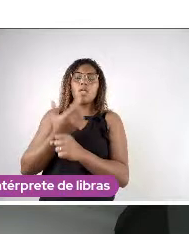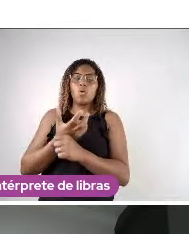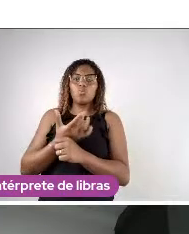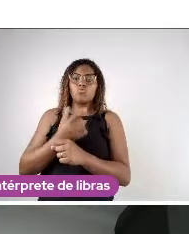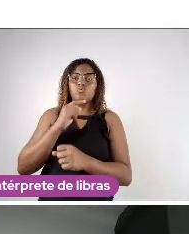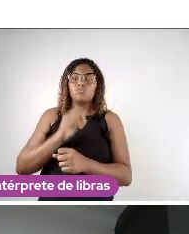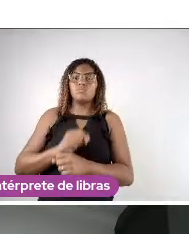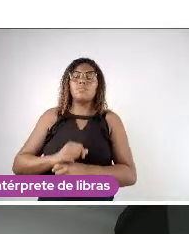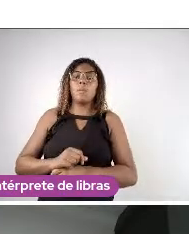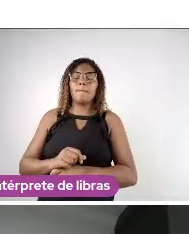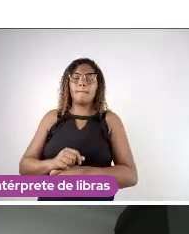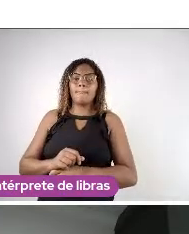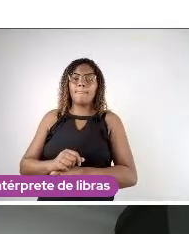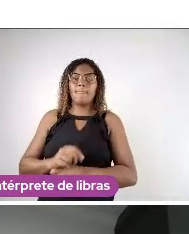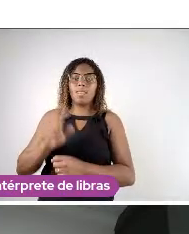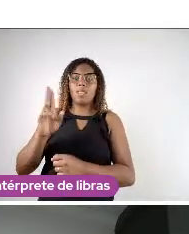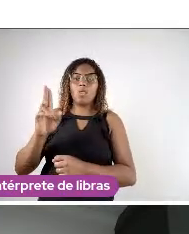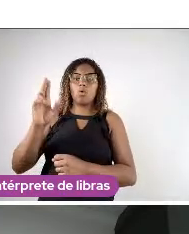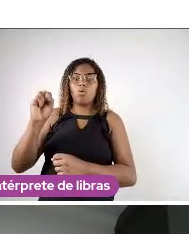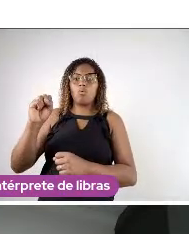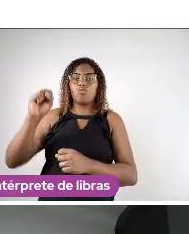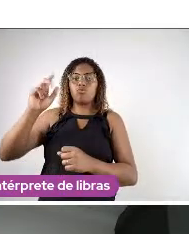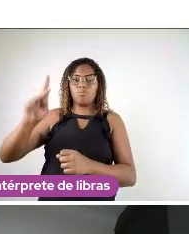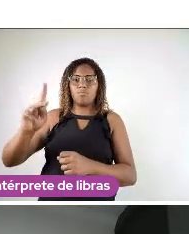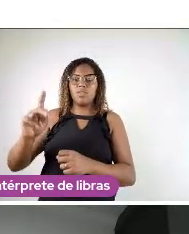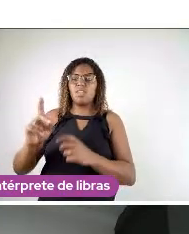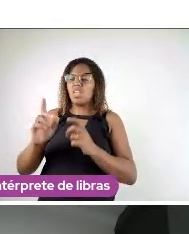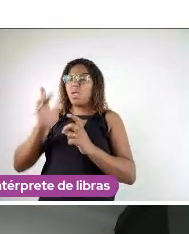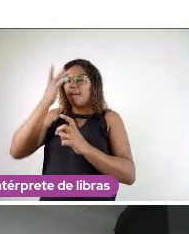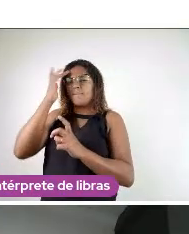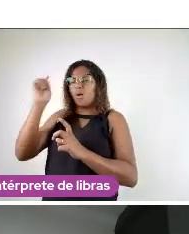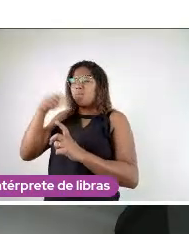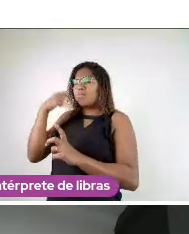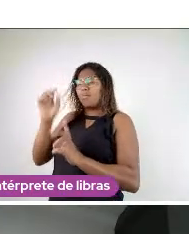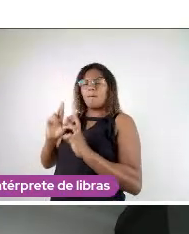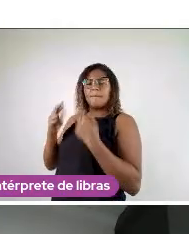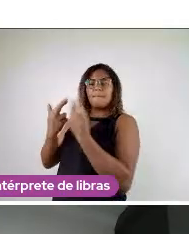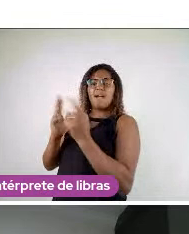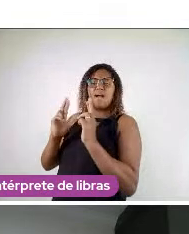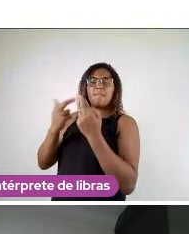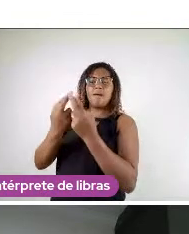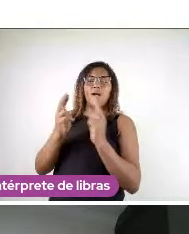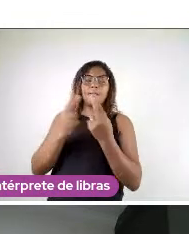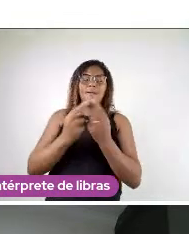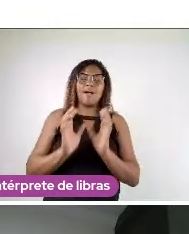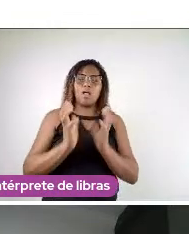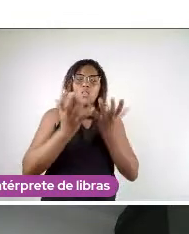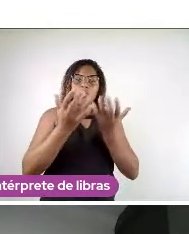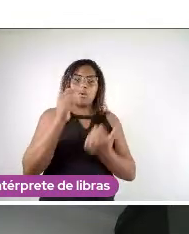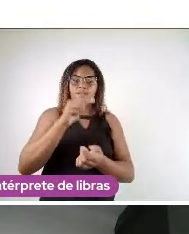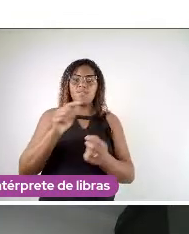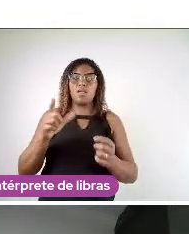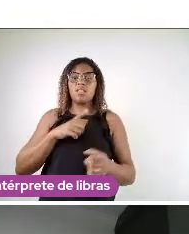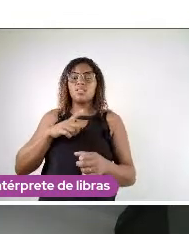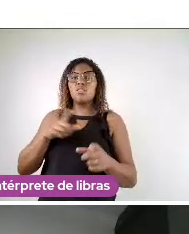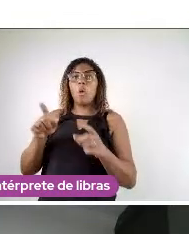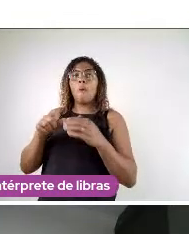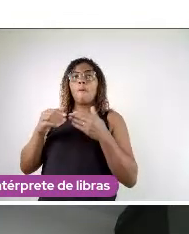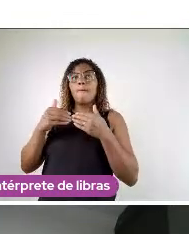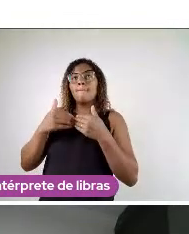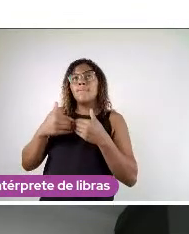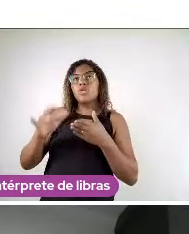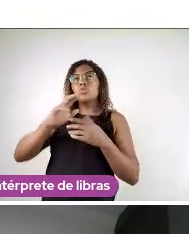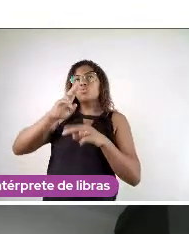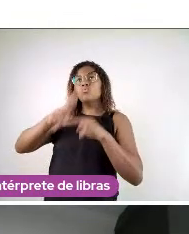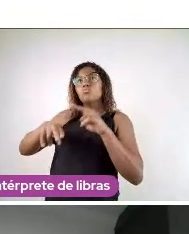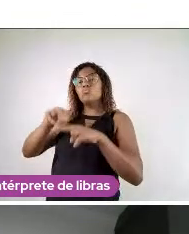que reuniu uma série de atores importantes, né, ali nesse evento. E nós começamos, a partir de junho desse